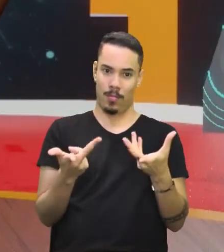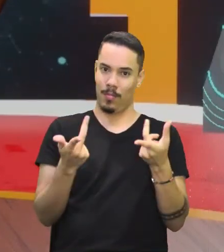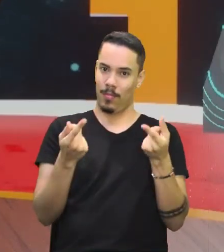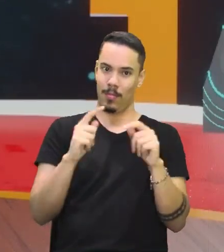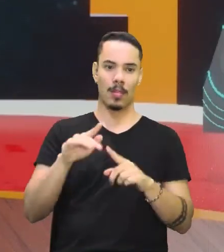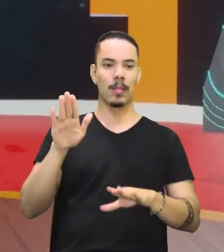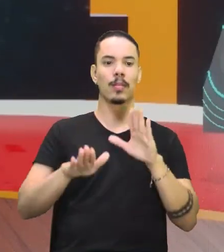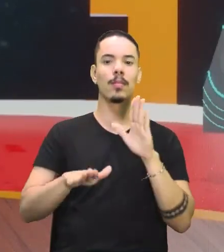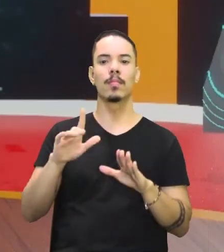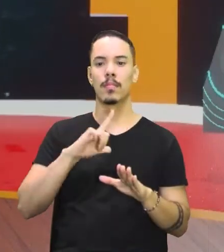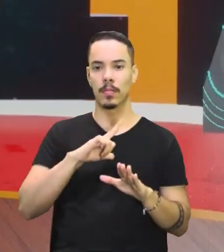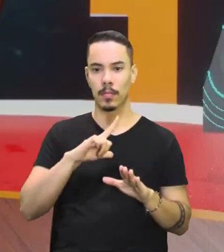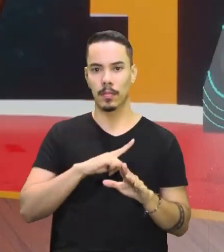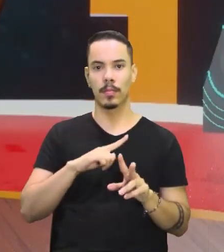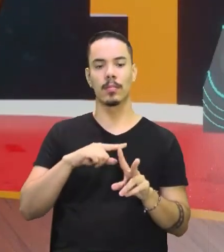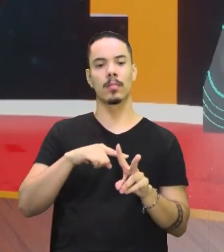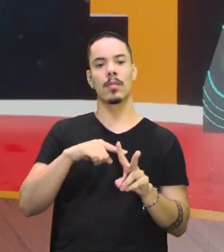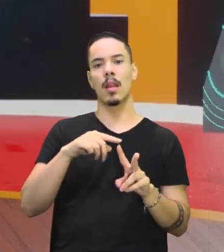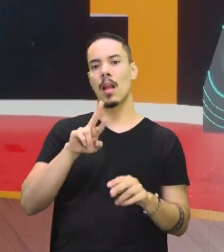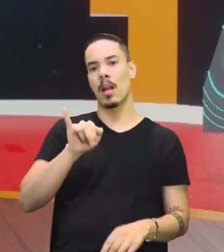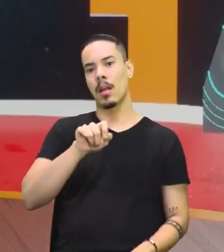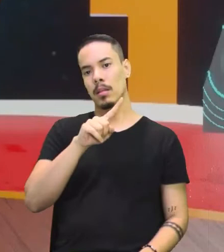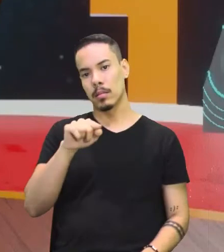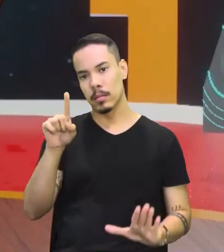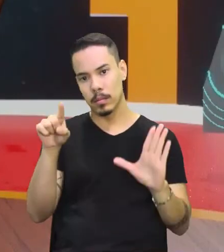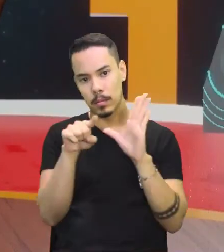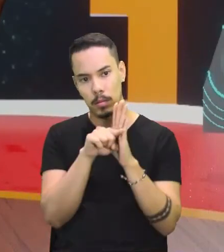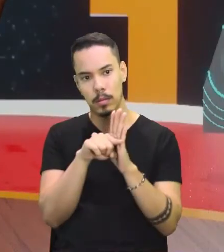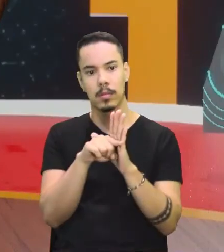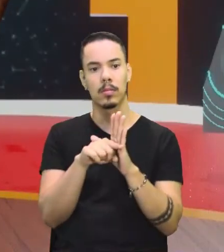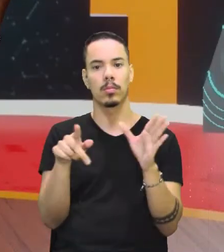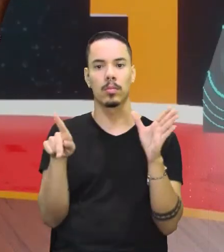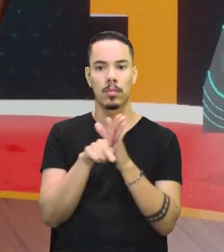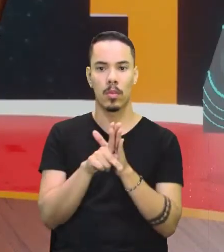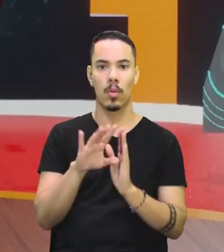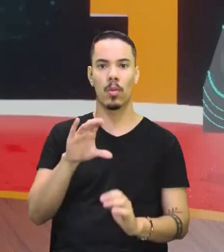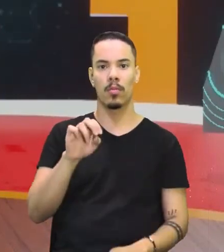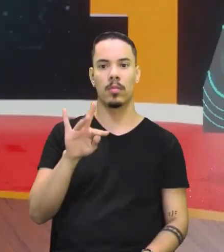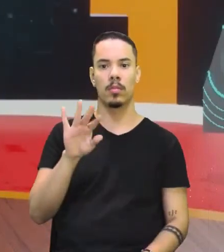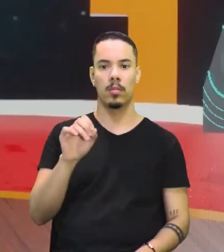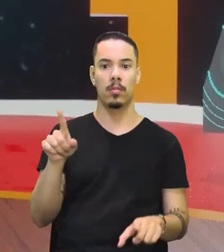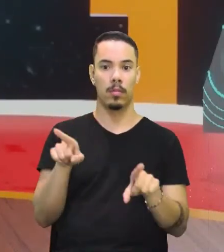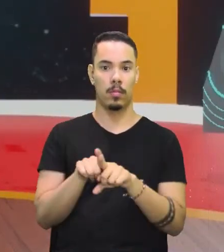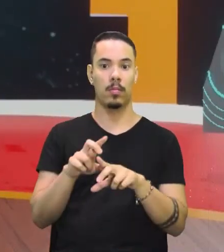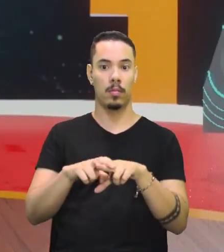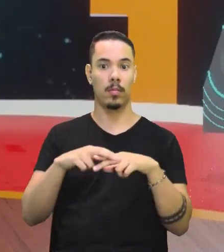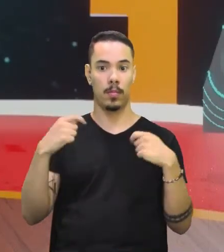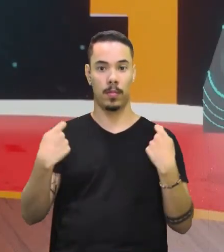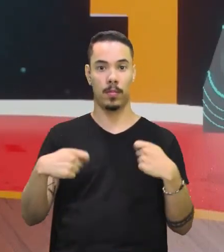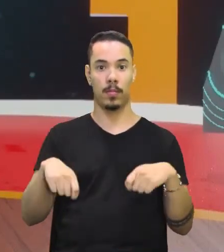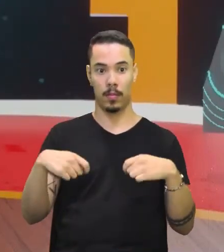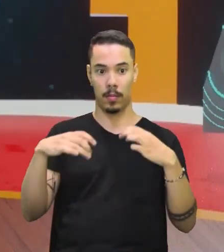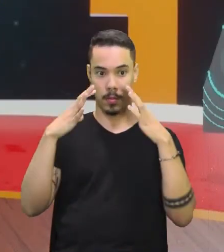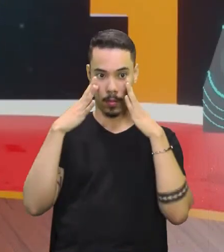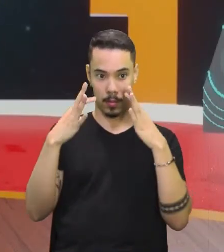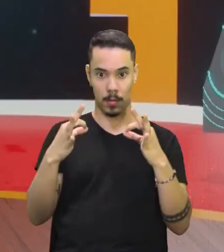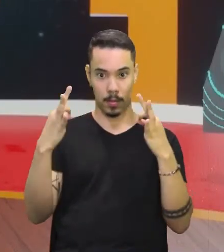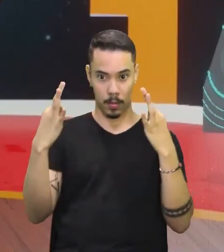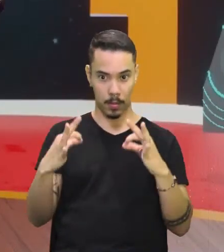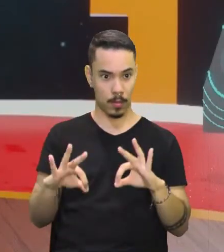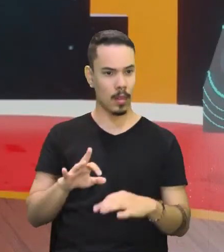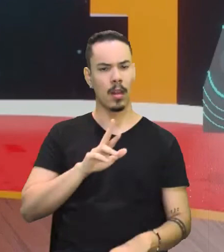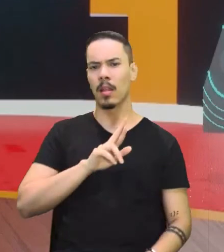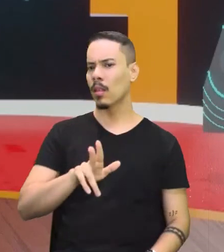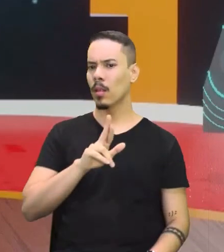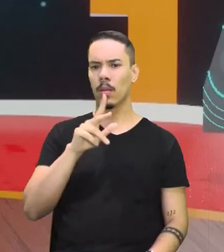raiz negativa, termos coeficientes numéricos negativos. Então, é preciso de muita atenção. Certinho? E não é difícil,